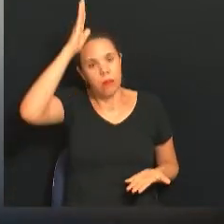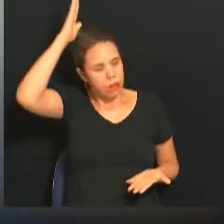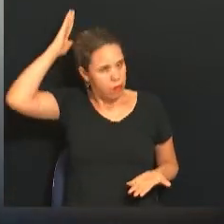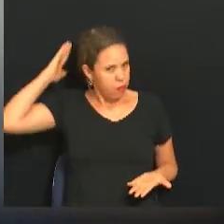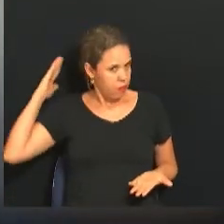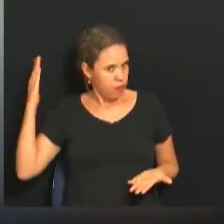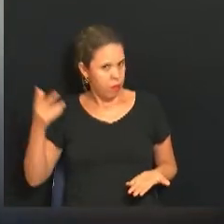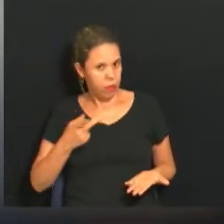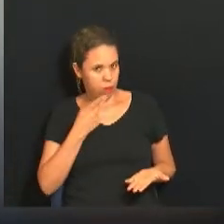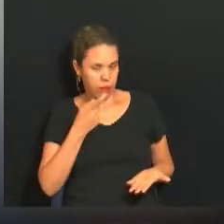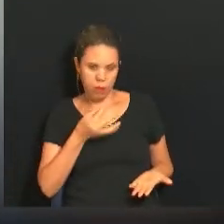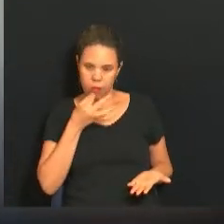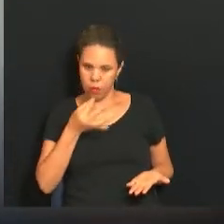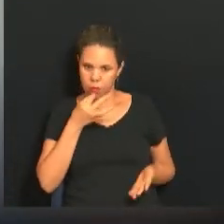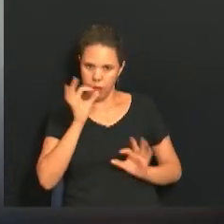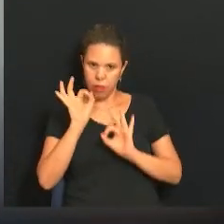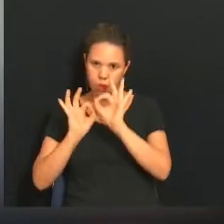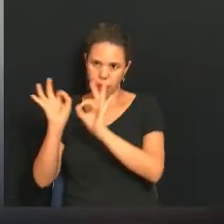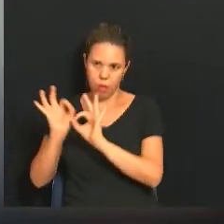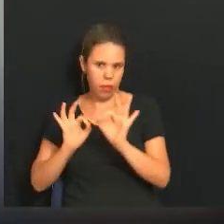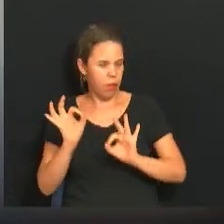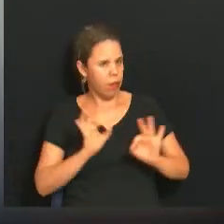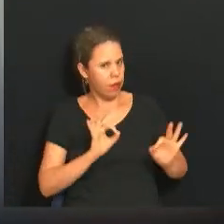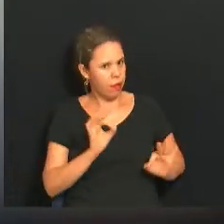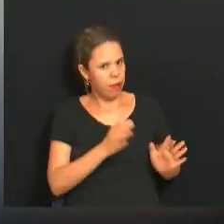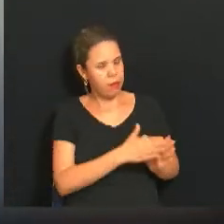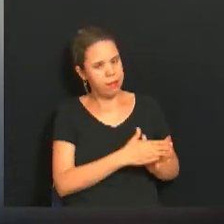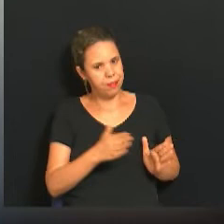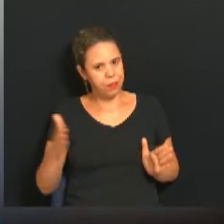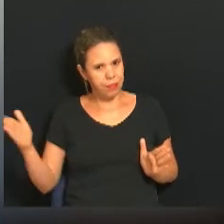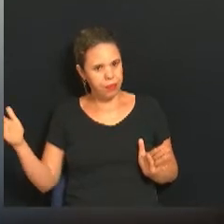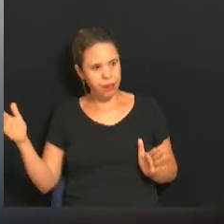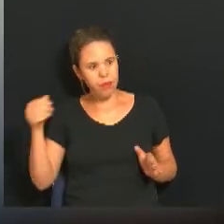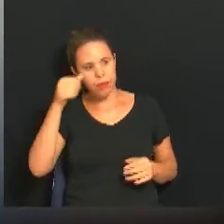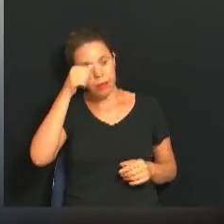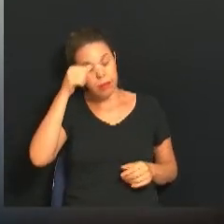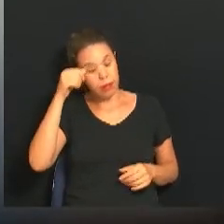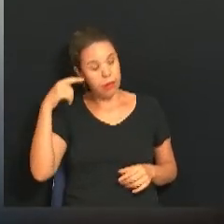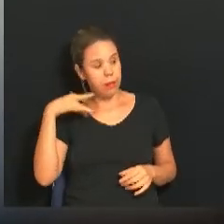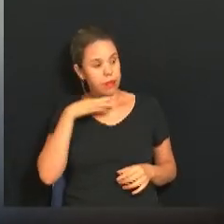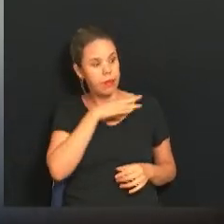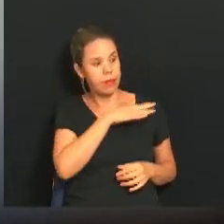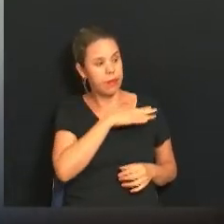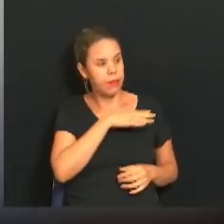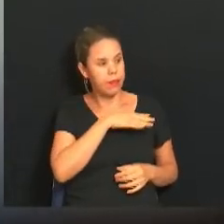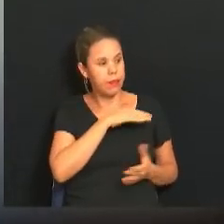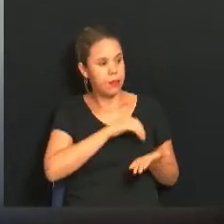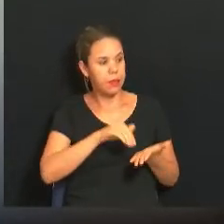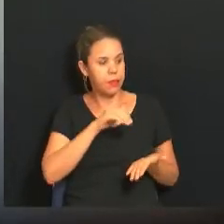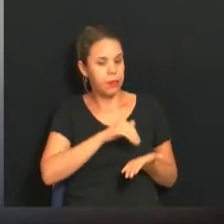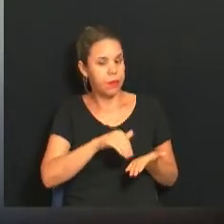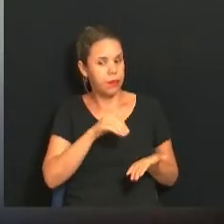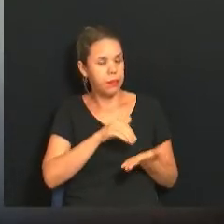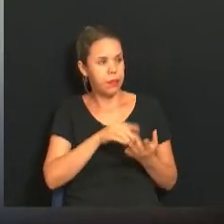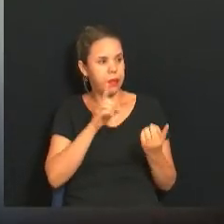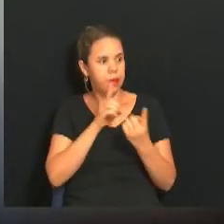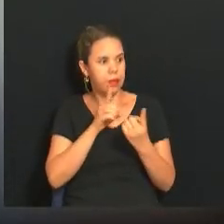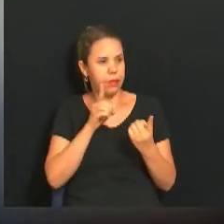falou de como ela se prepara para o período, para a Operação Verão, e a Secretaria de Serviços Públicos,